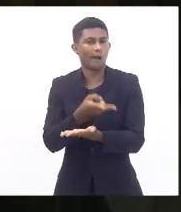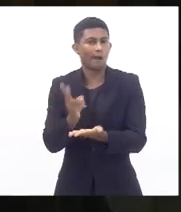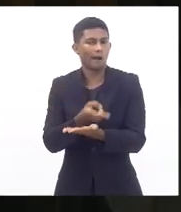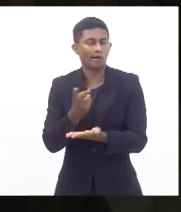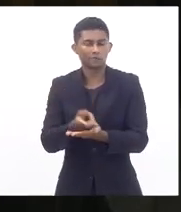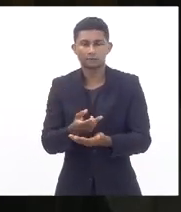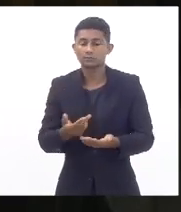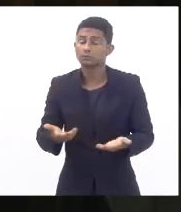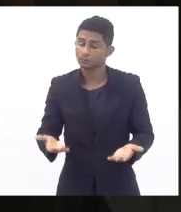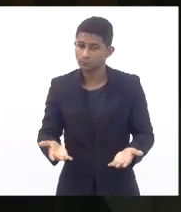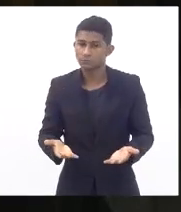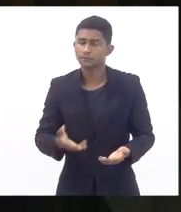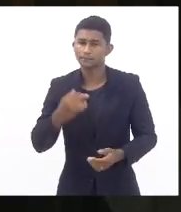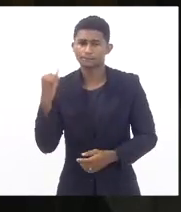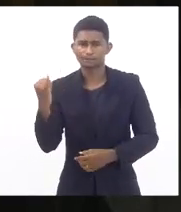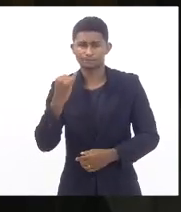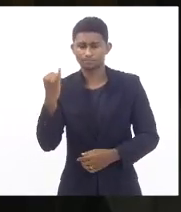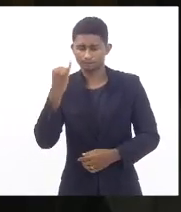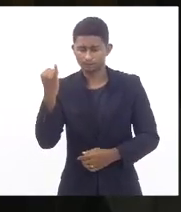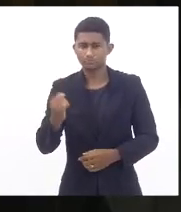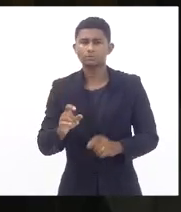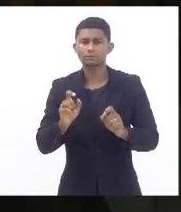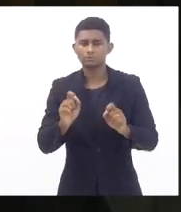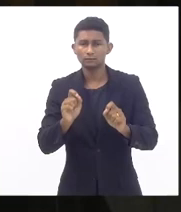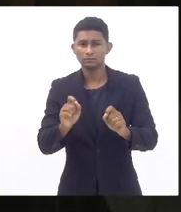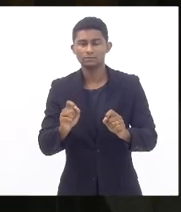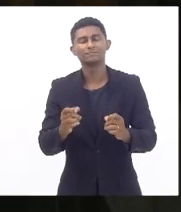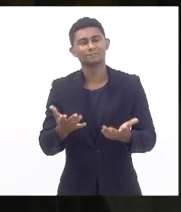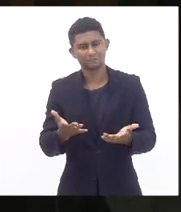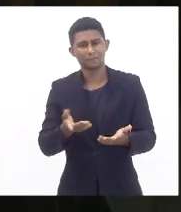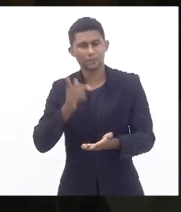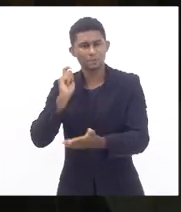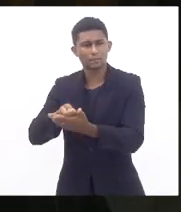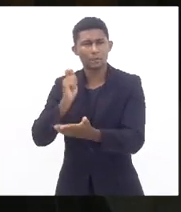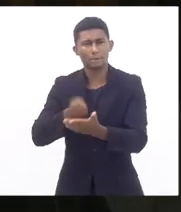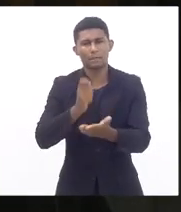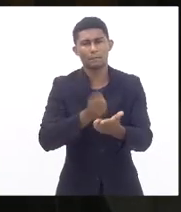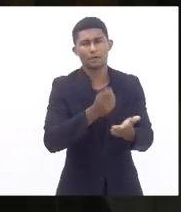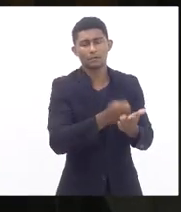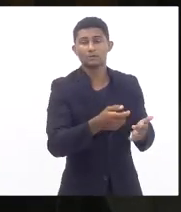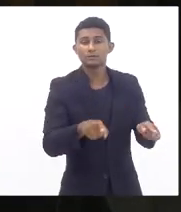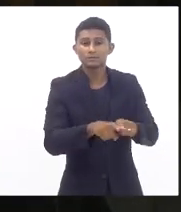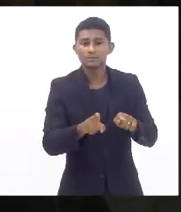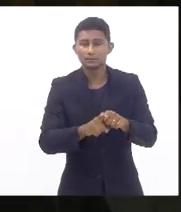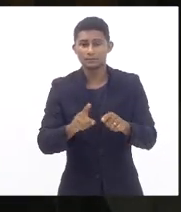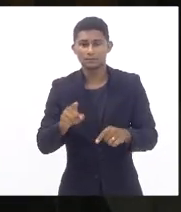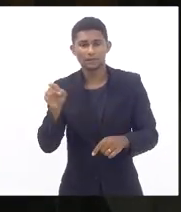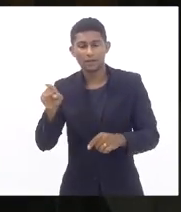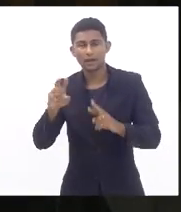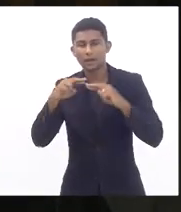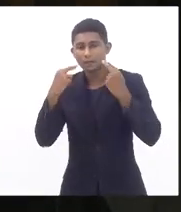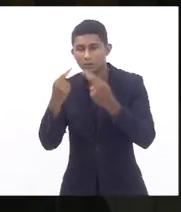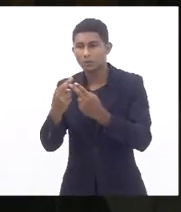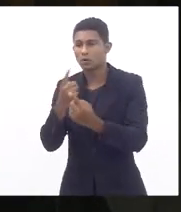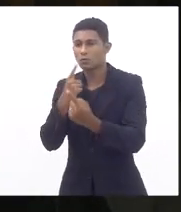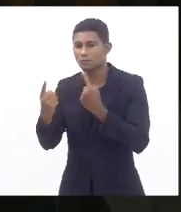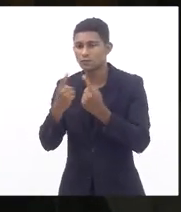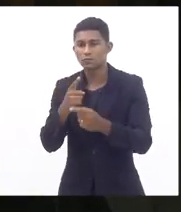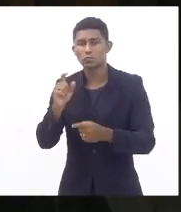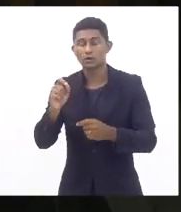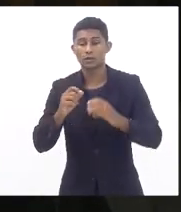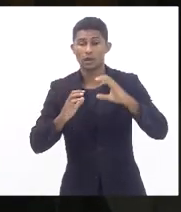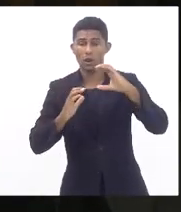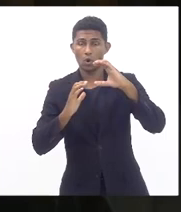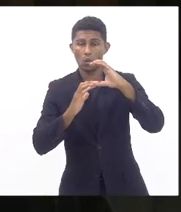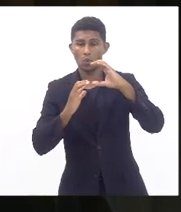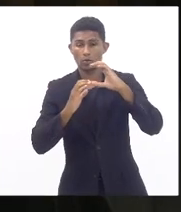muito importante colocar em dia essas progressões. E a gente conversou também sobre a questão dos concursados. Eu estou, Tia